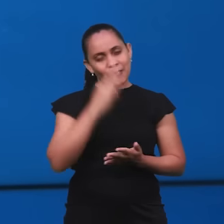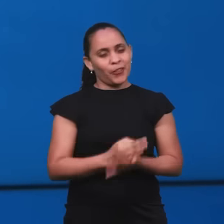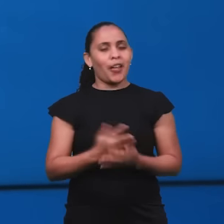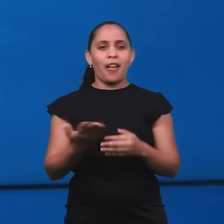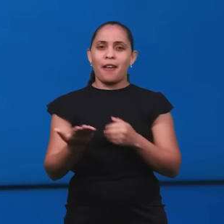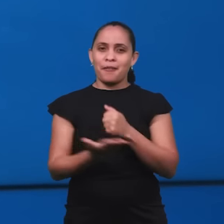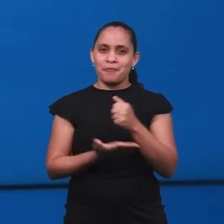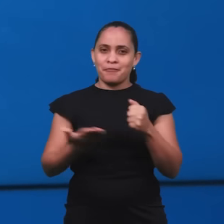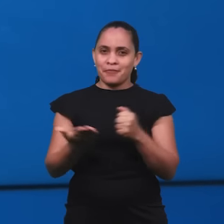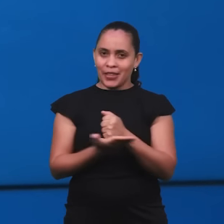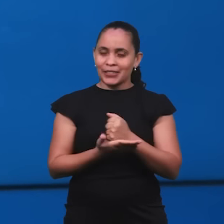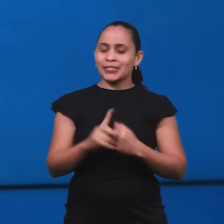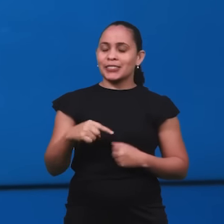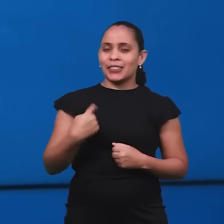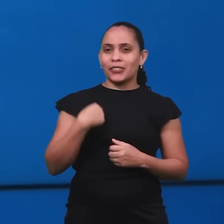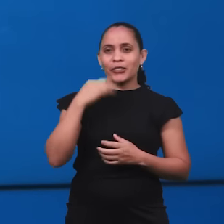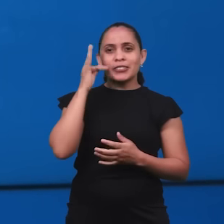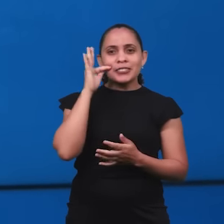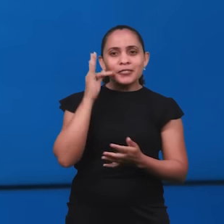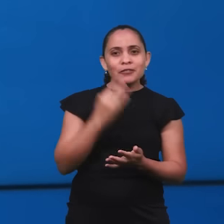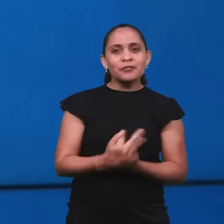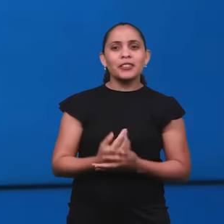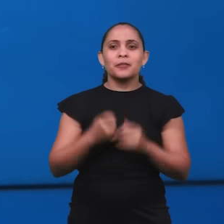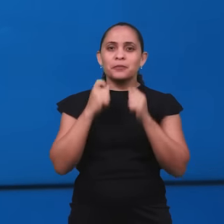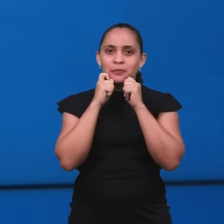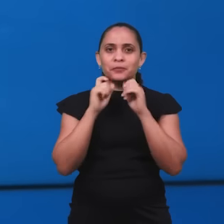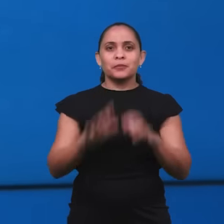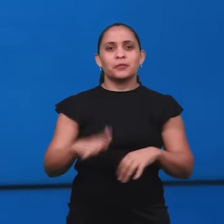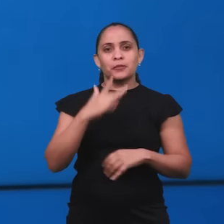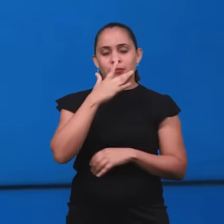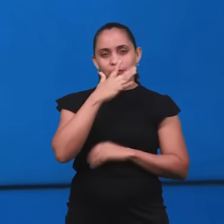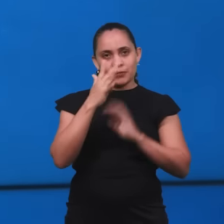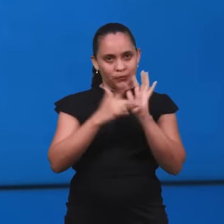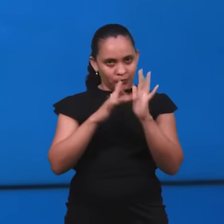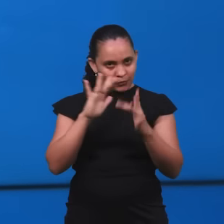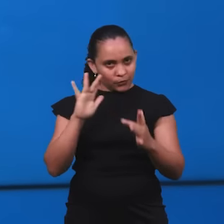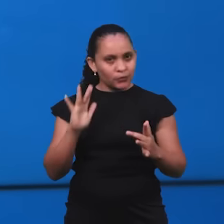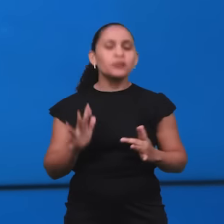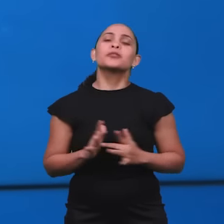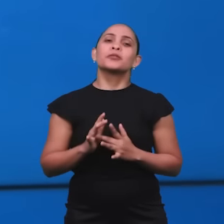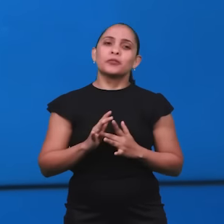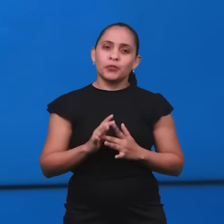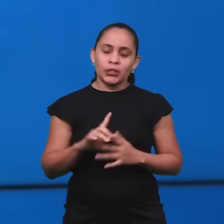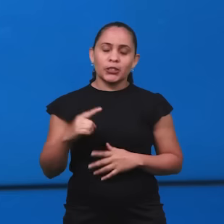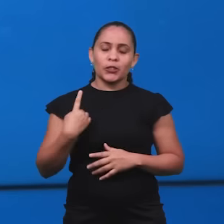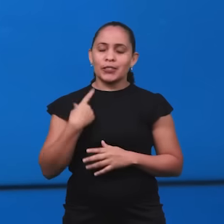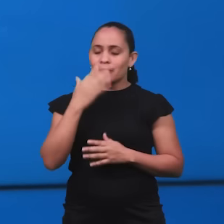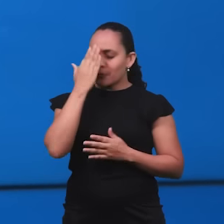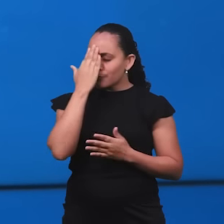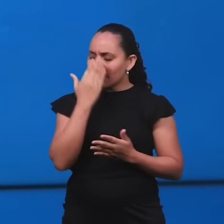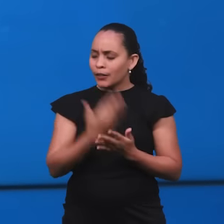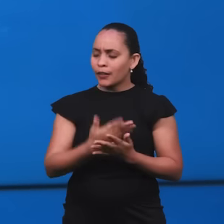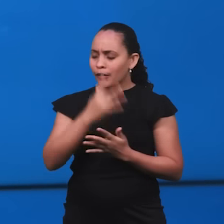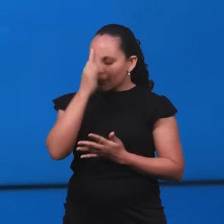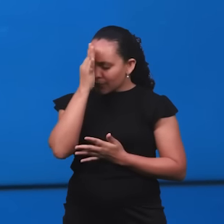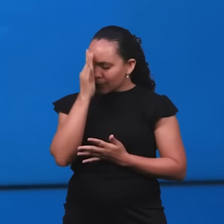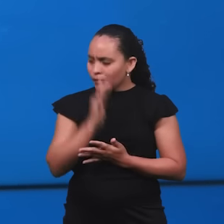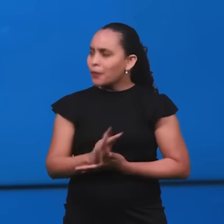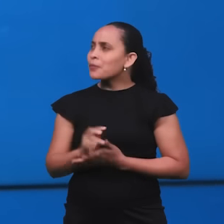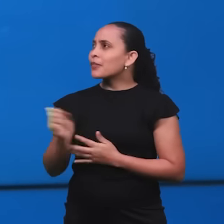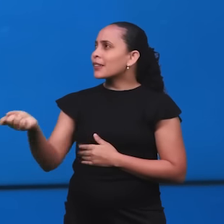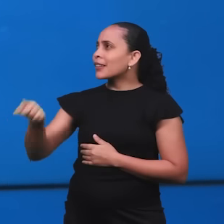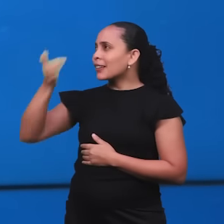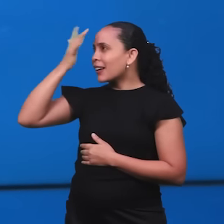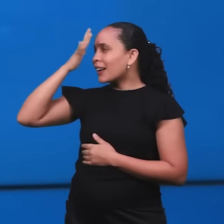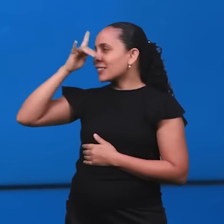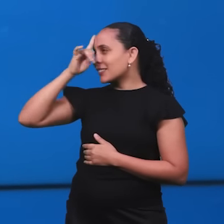nossa fé é a justificação pela pessoa do Senhor Jesus. A nossa fé no Senhor é pela graça dele. Então, por isso,